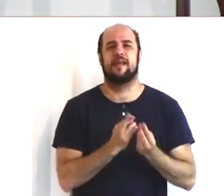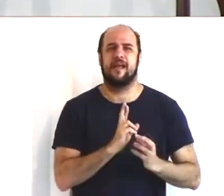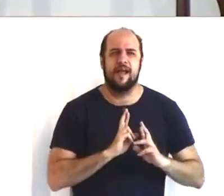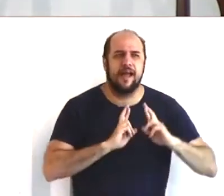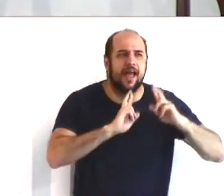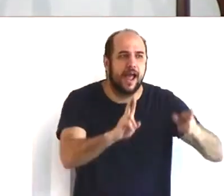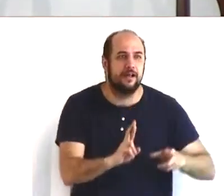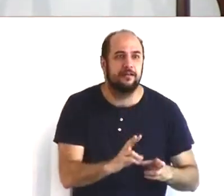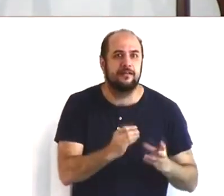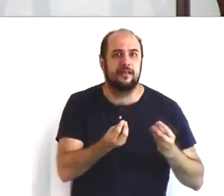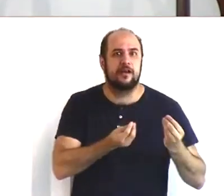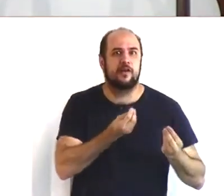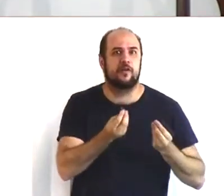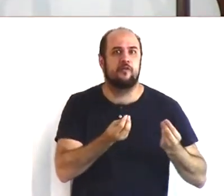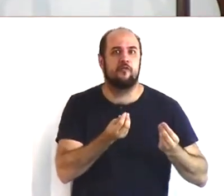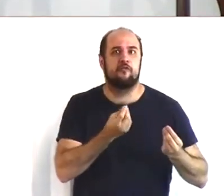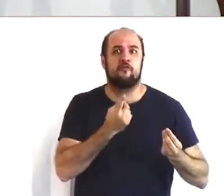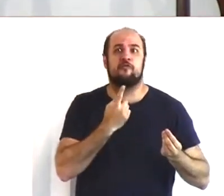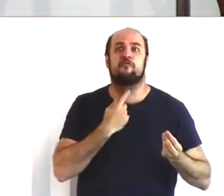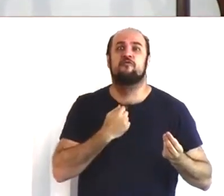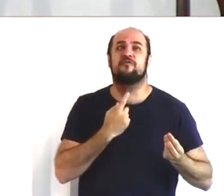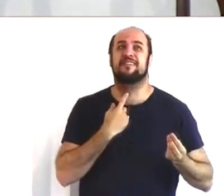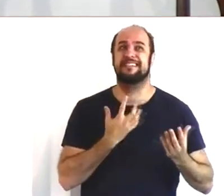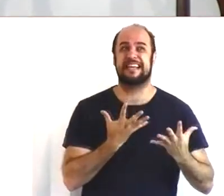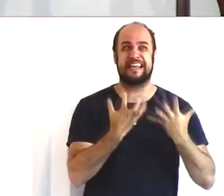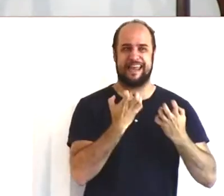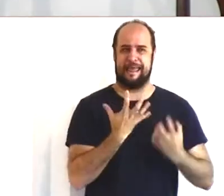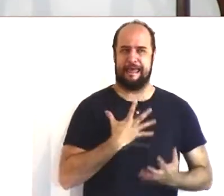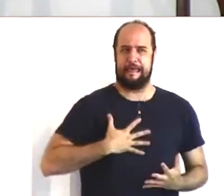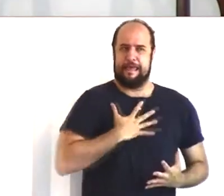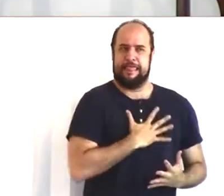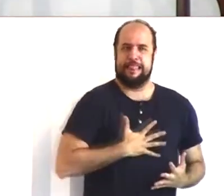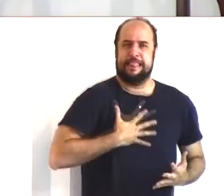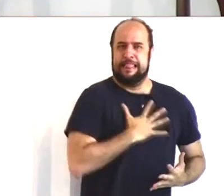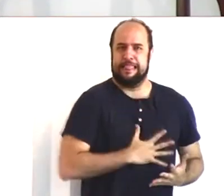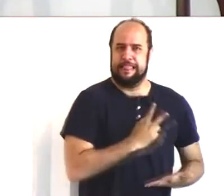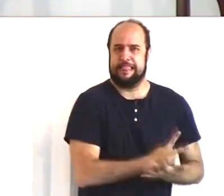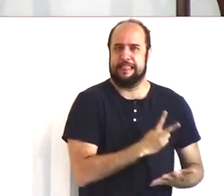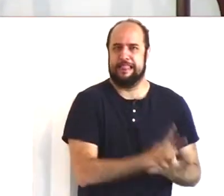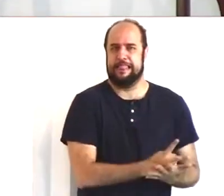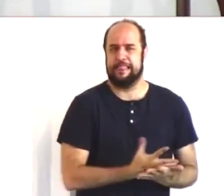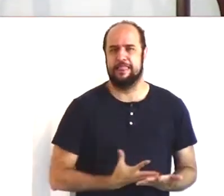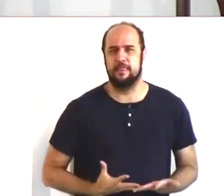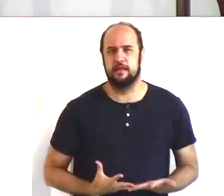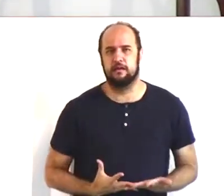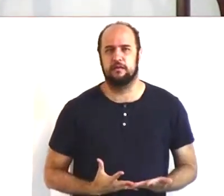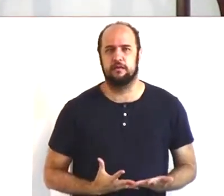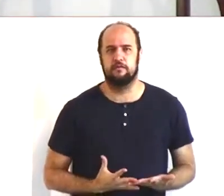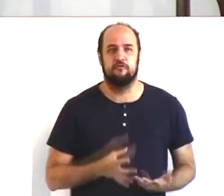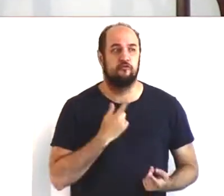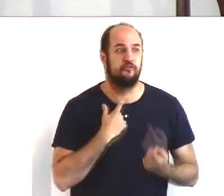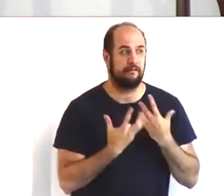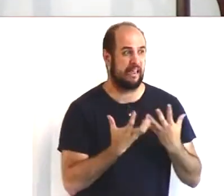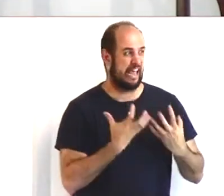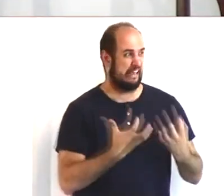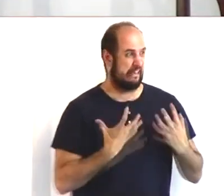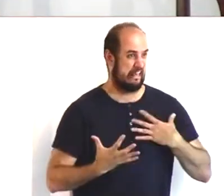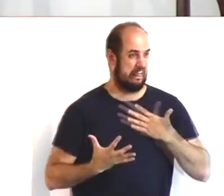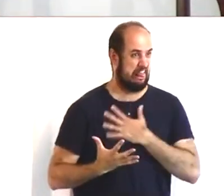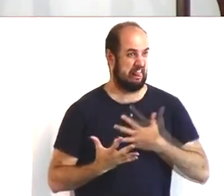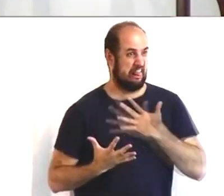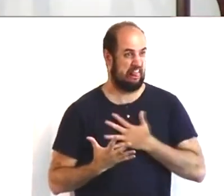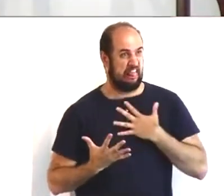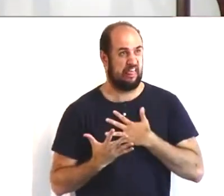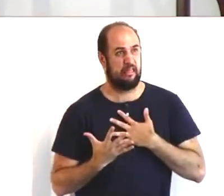ao mal com tentativa por satisfação. E essa tentativa de satisfação, muitas vezes, gera o